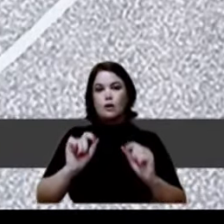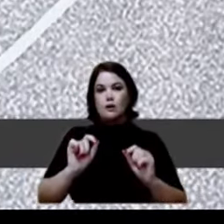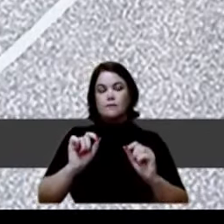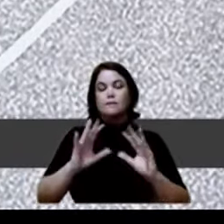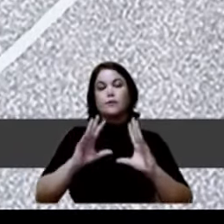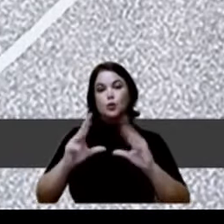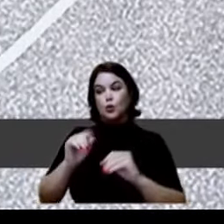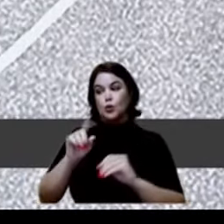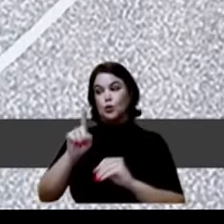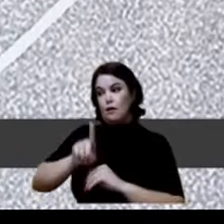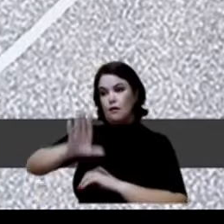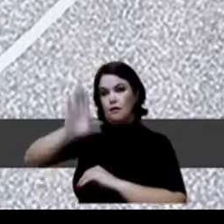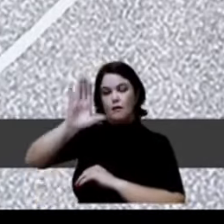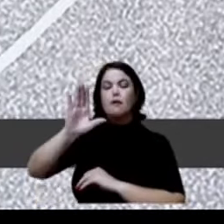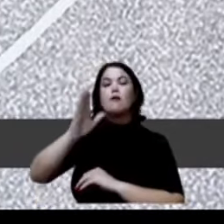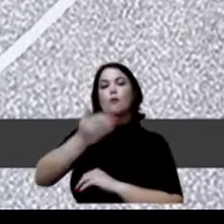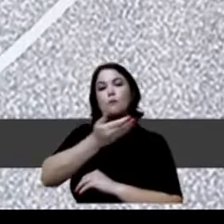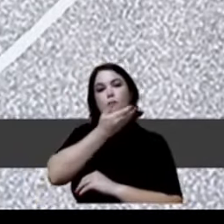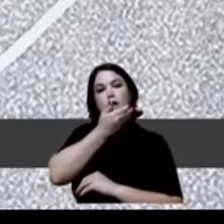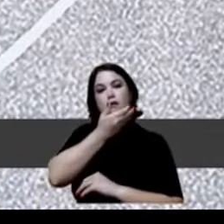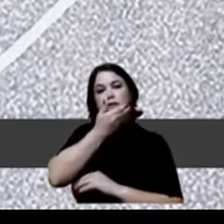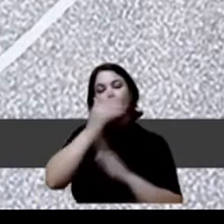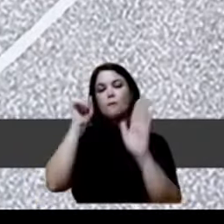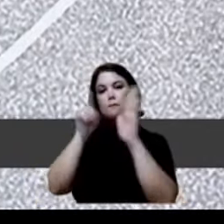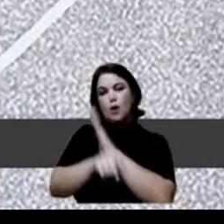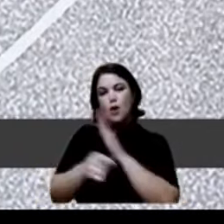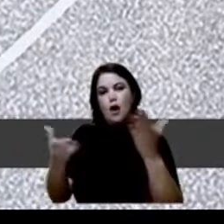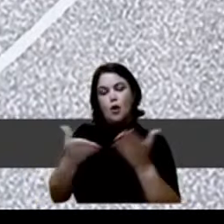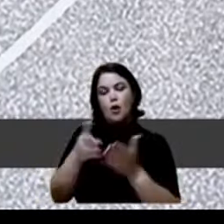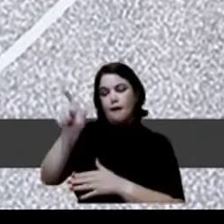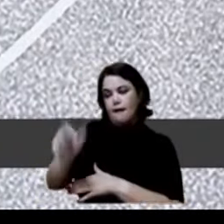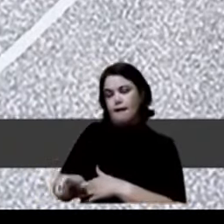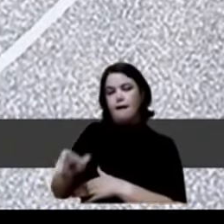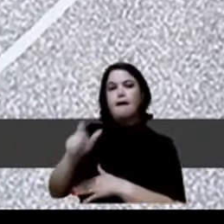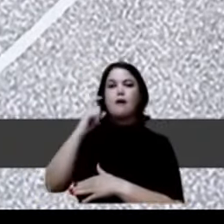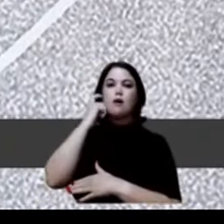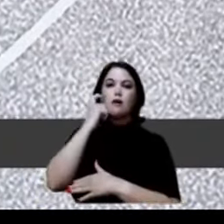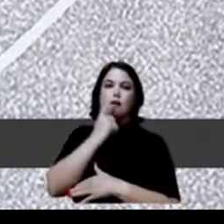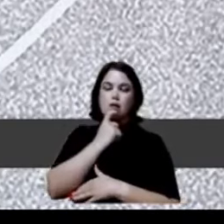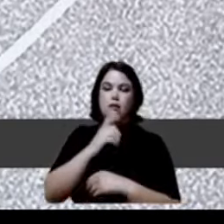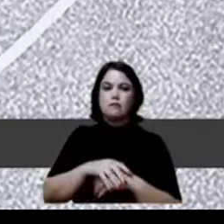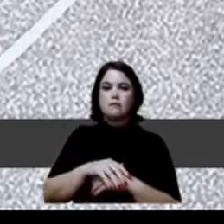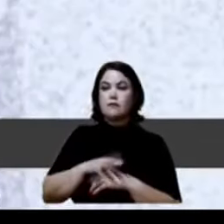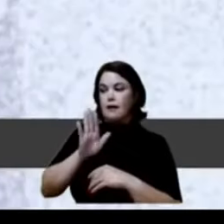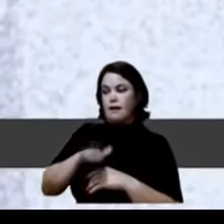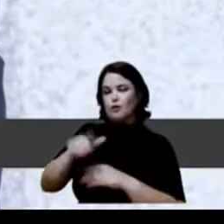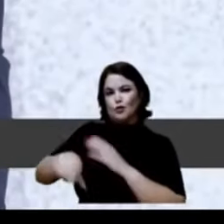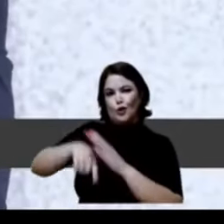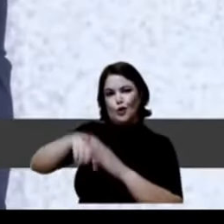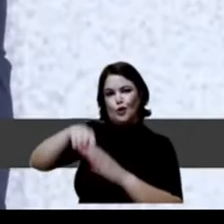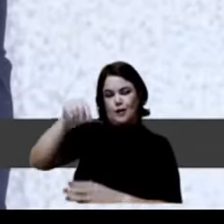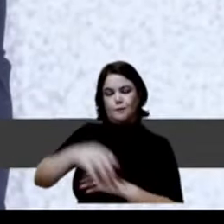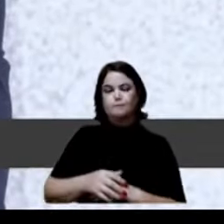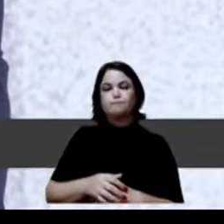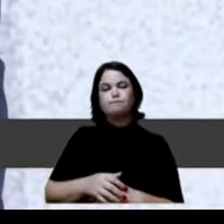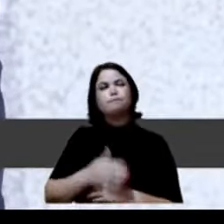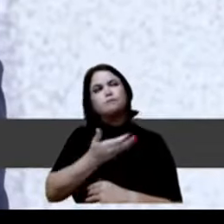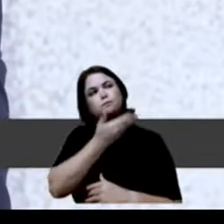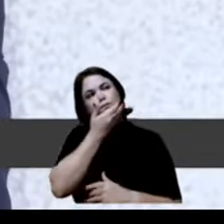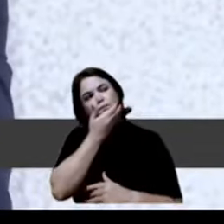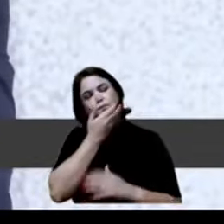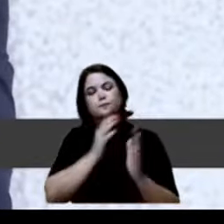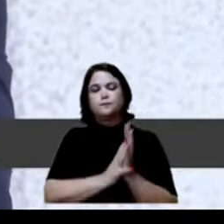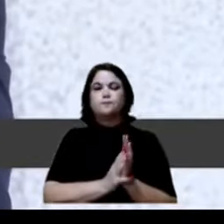Pablo Marçal, que pergunta neste momento para o candidato Ricardo Nunes, segundo o sorteio. Marçal. Ricardo